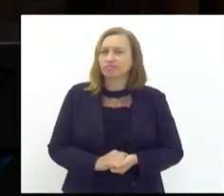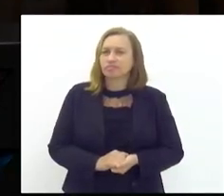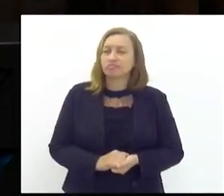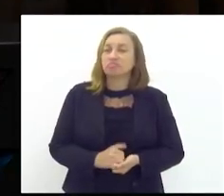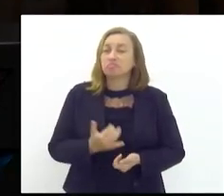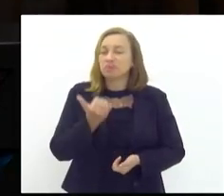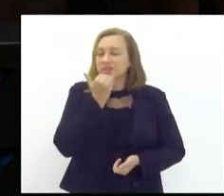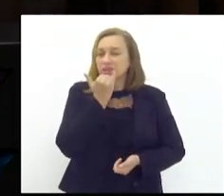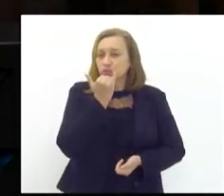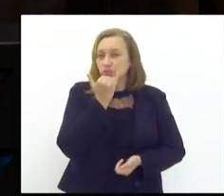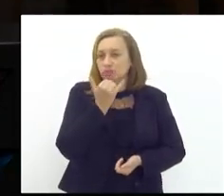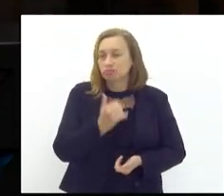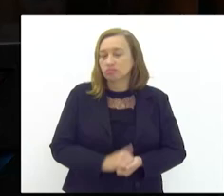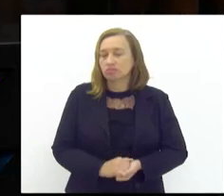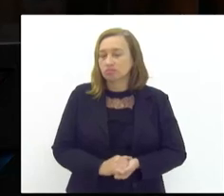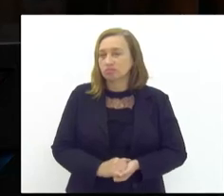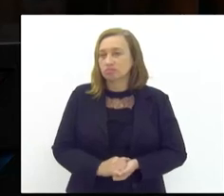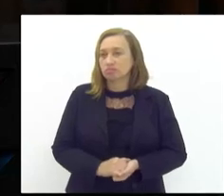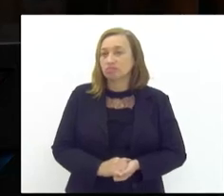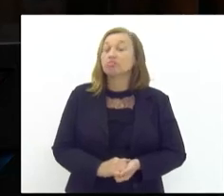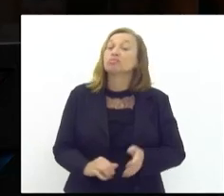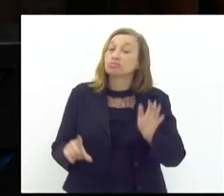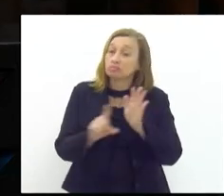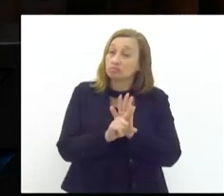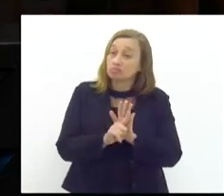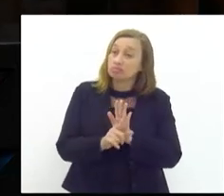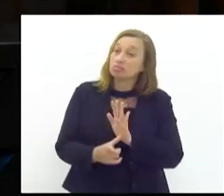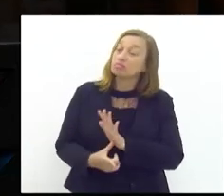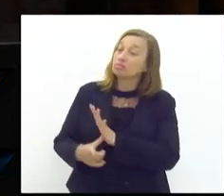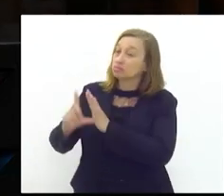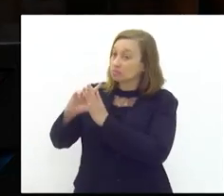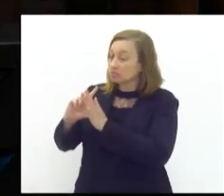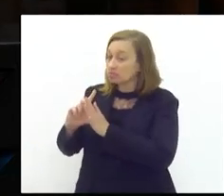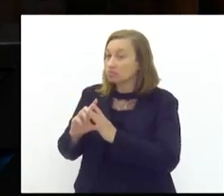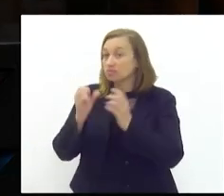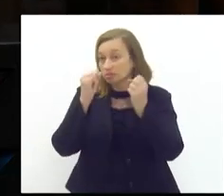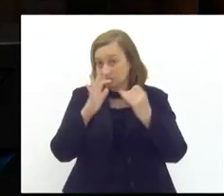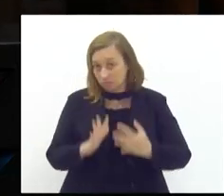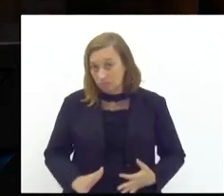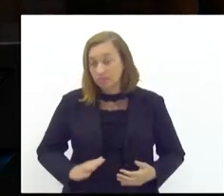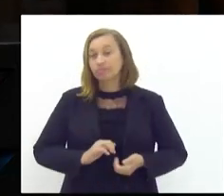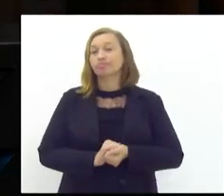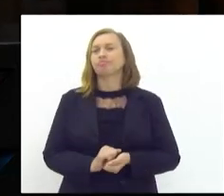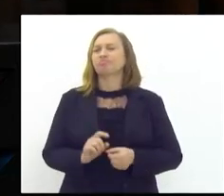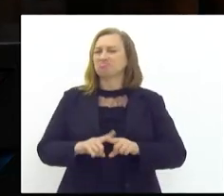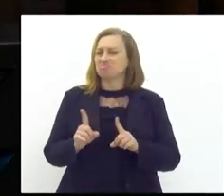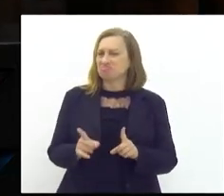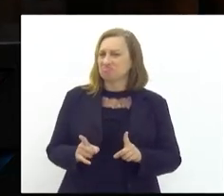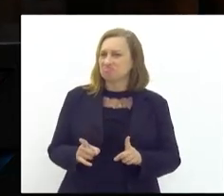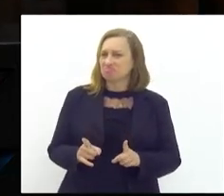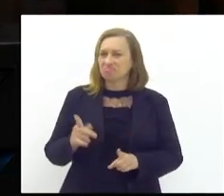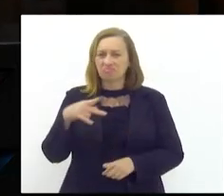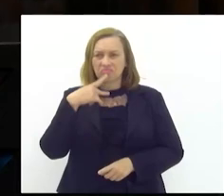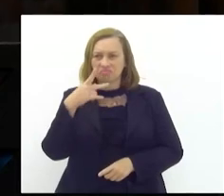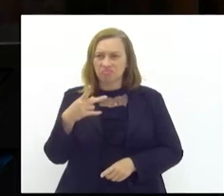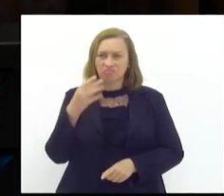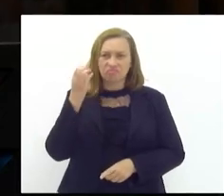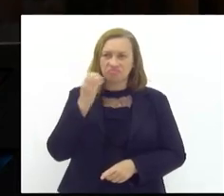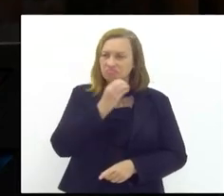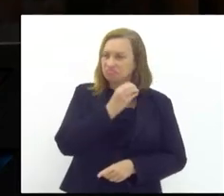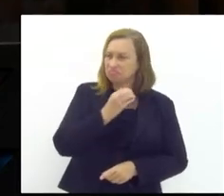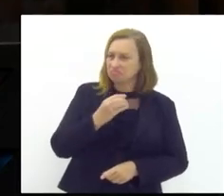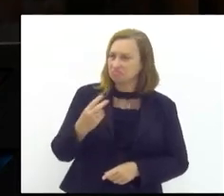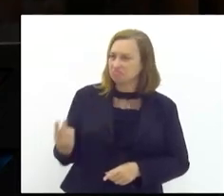perdão como a lei anterior dizia mas a palavra do Cláudio Castro tá valendo